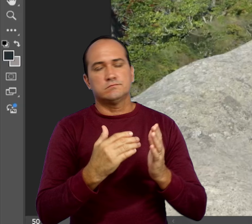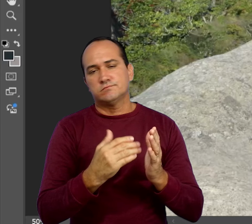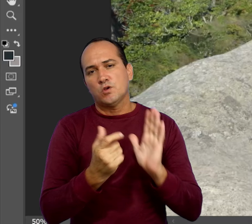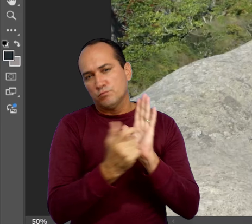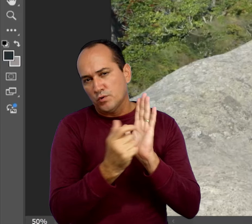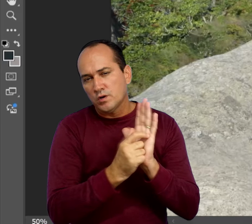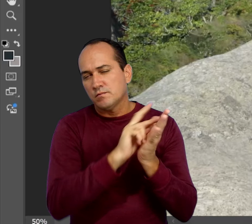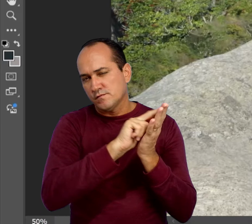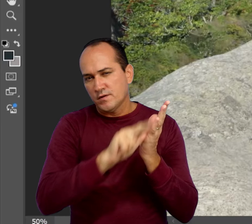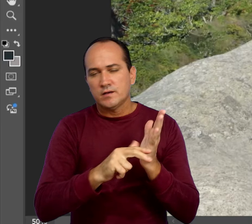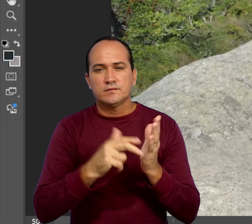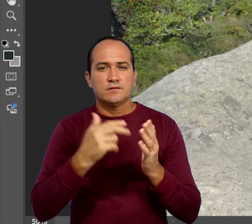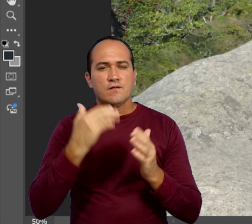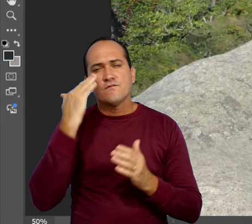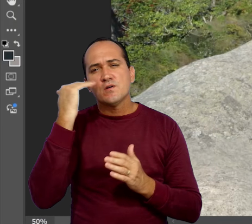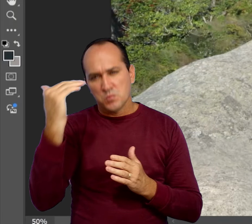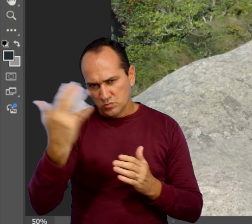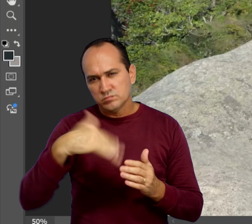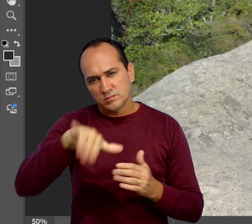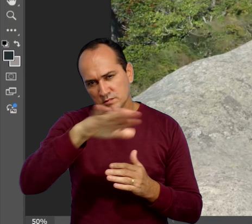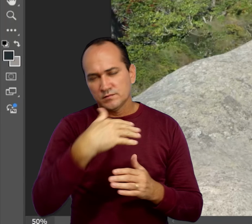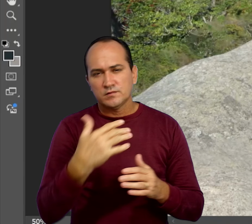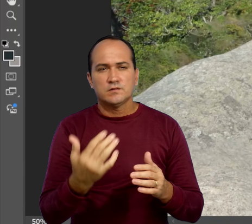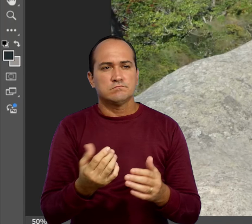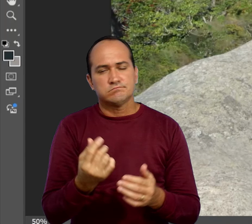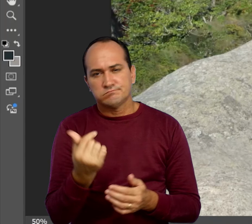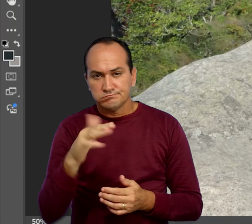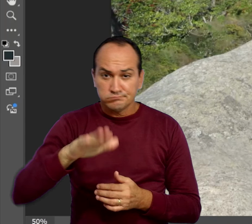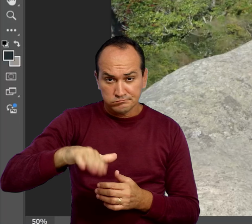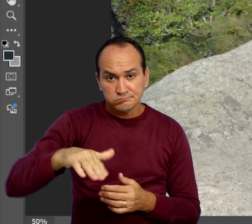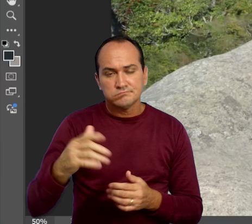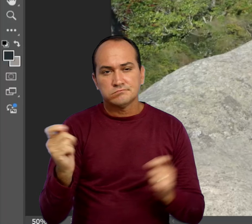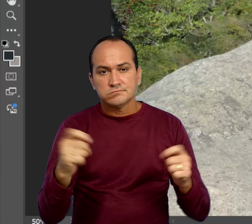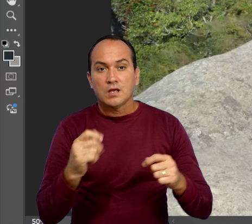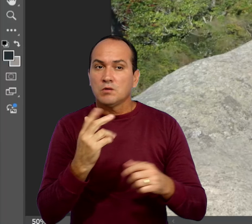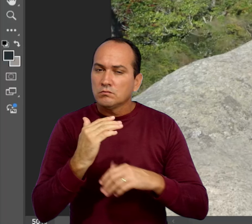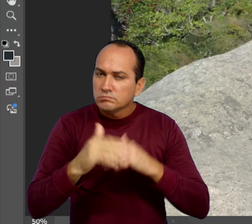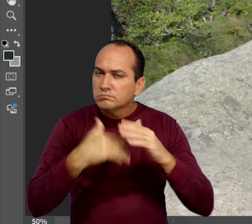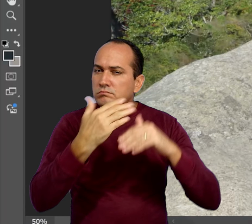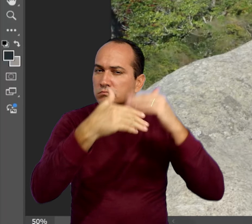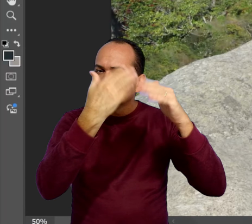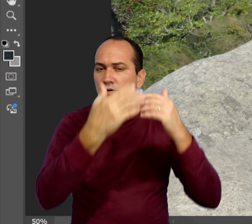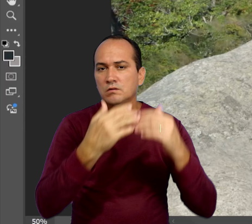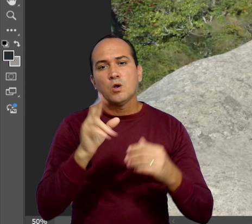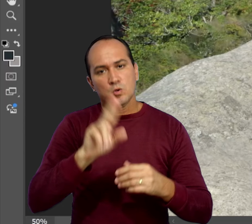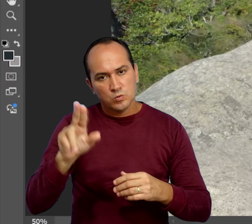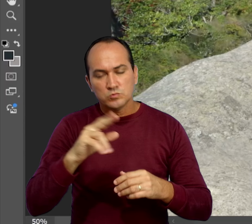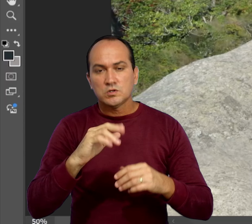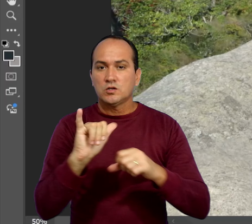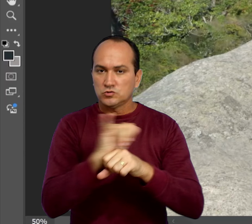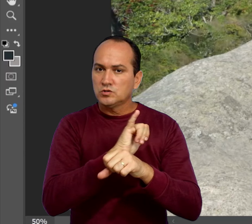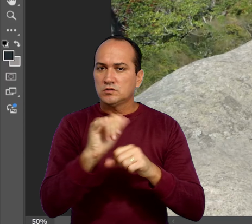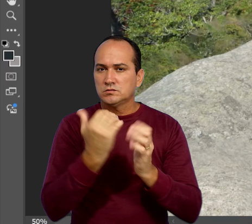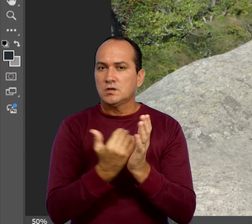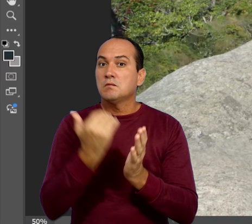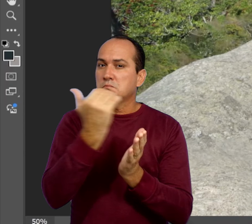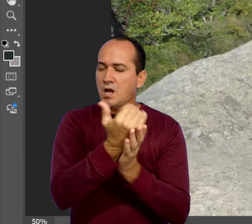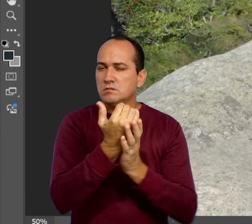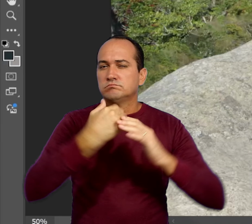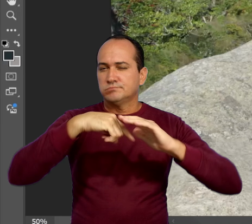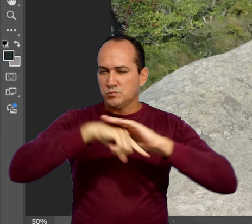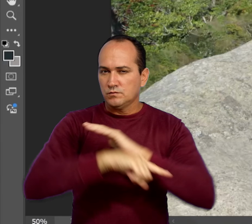com os programas mais populares, né, por exemplo, o Photoshop ou ainda o After Effects, mas à medida que esse curso for avançando, a gente vai precisar utilizar